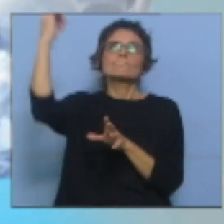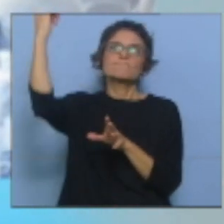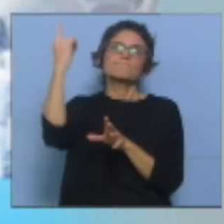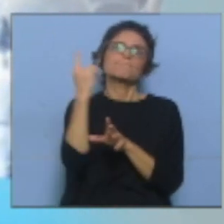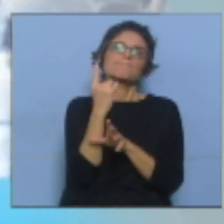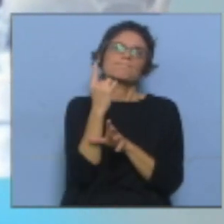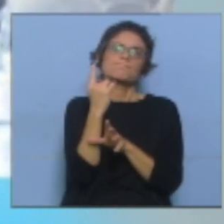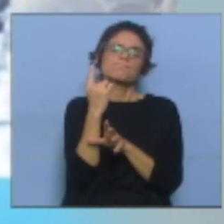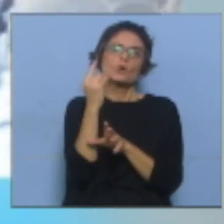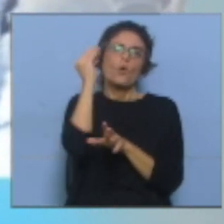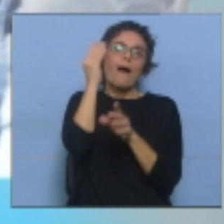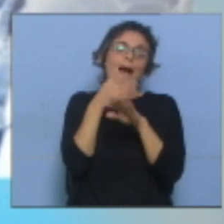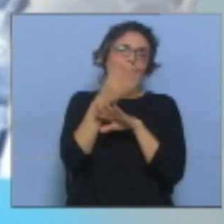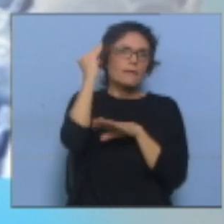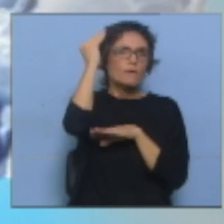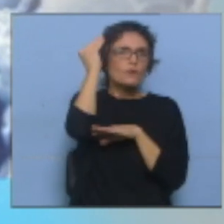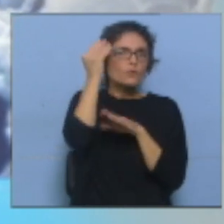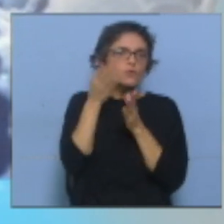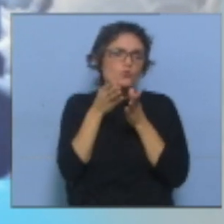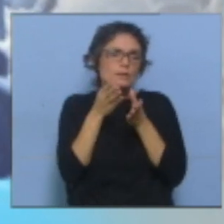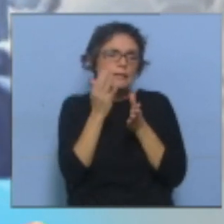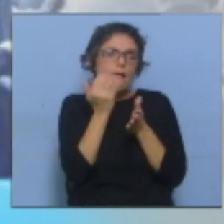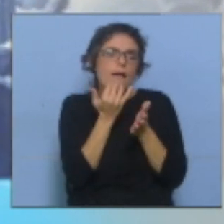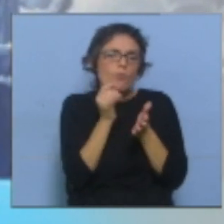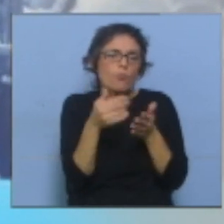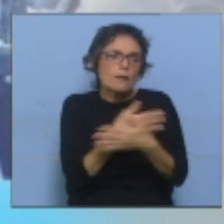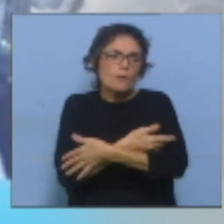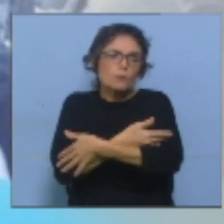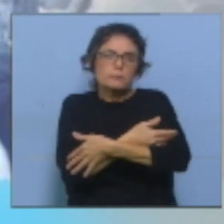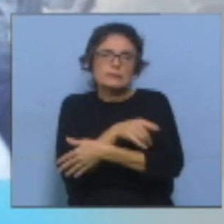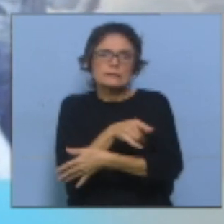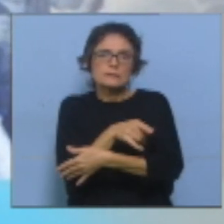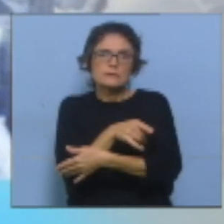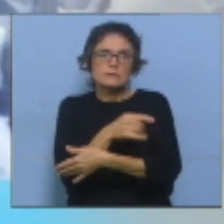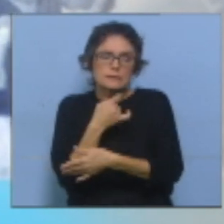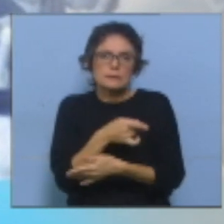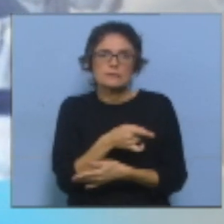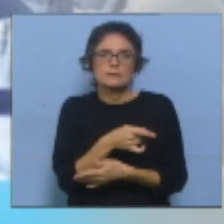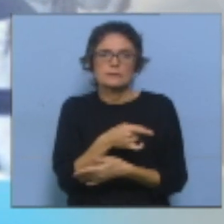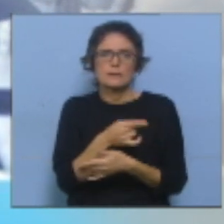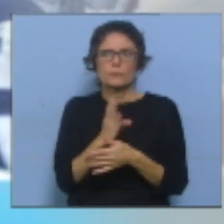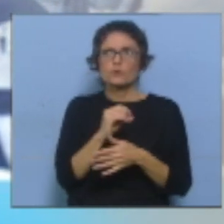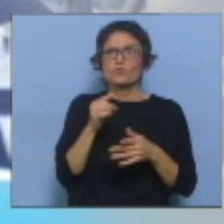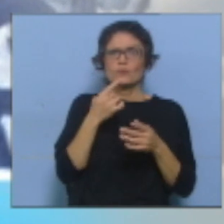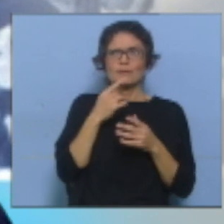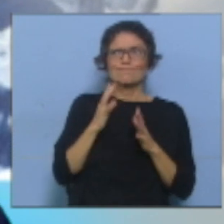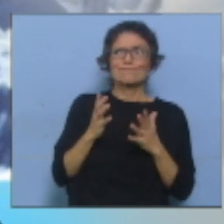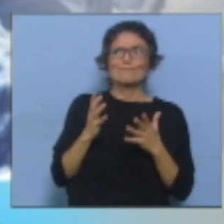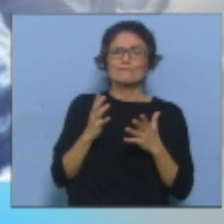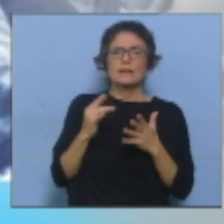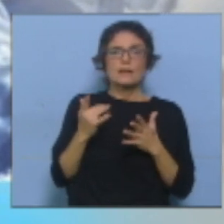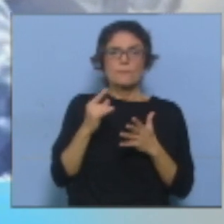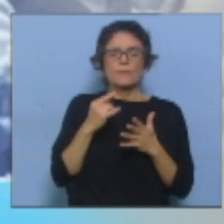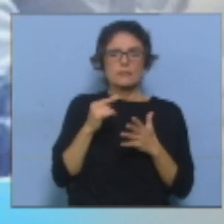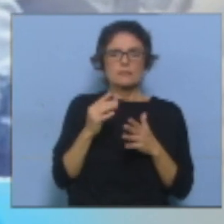menino. São José que tem esta missão de guardar o Redentor, o Salvador do mundo. Não sabemos bem, não é? São José não sabe bem o que é que está a acontecer, é tudo o que vai acontecer